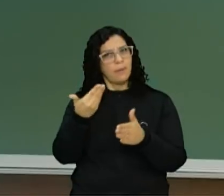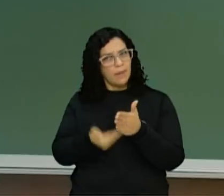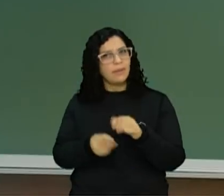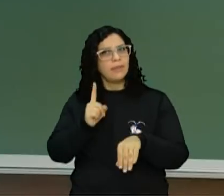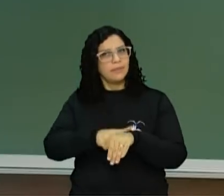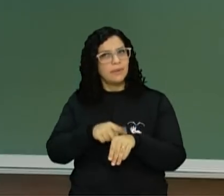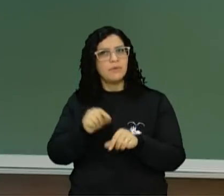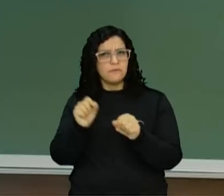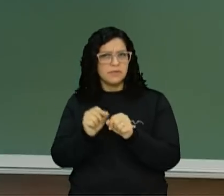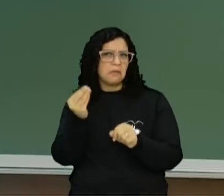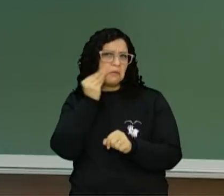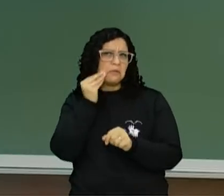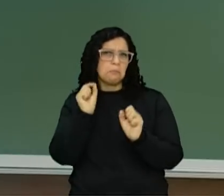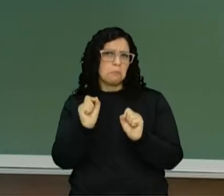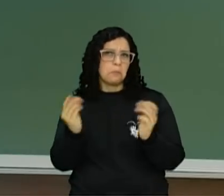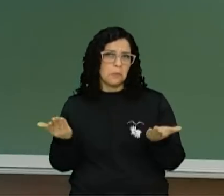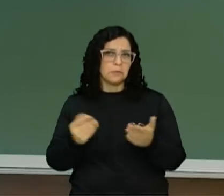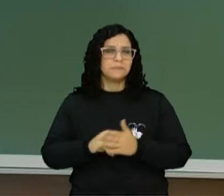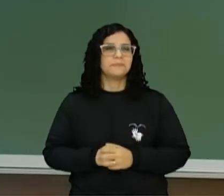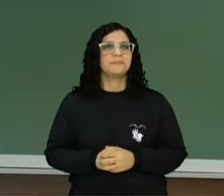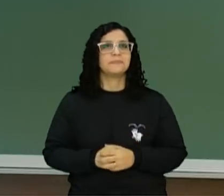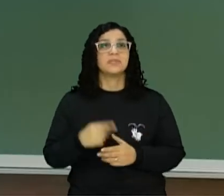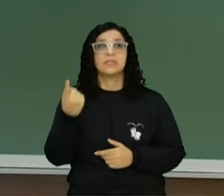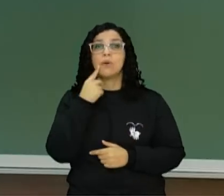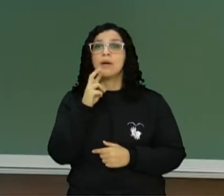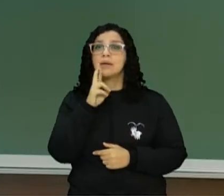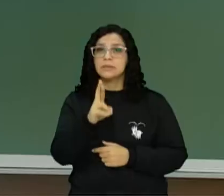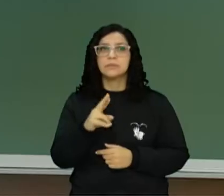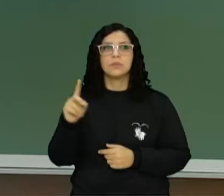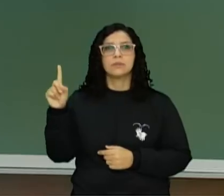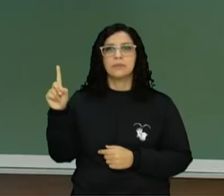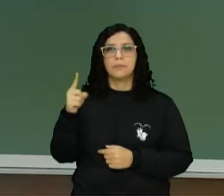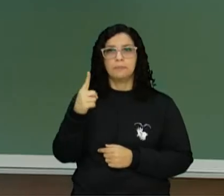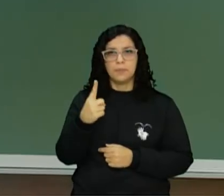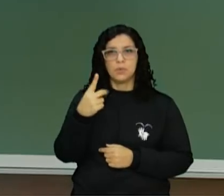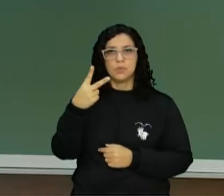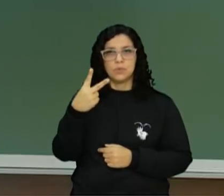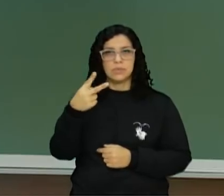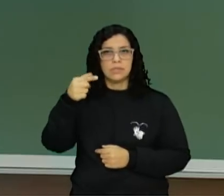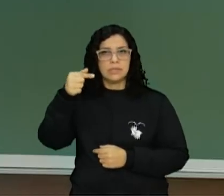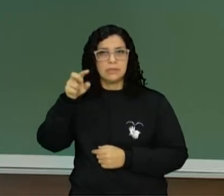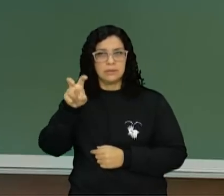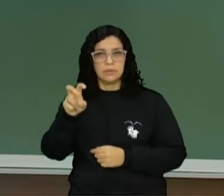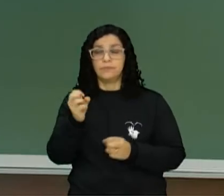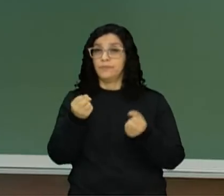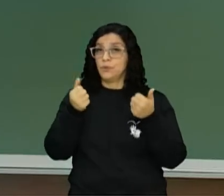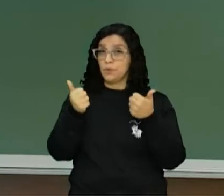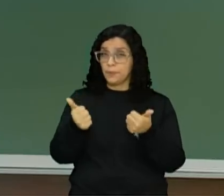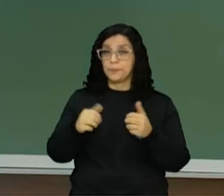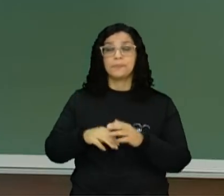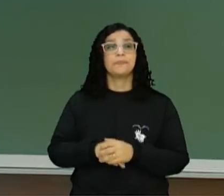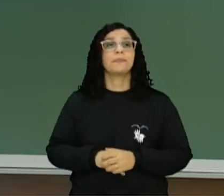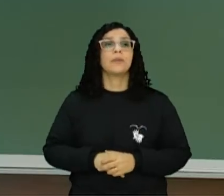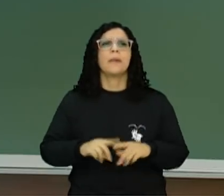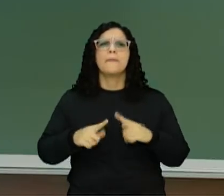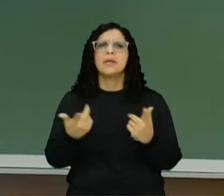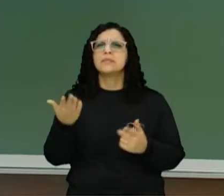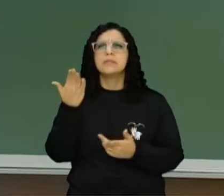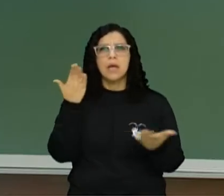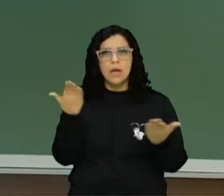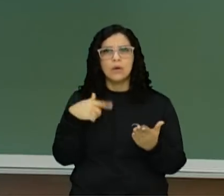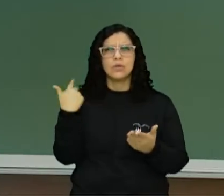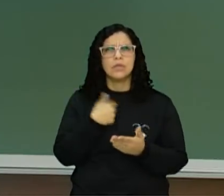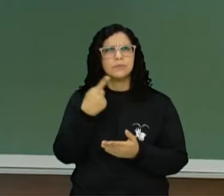tempão, mas pode fazer. Então, resposta, 1.275. Muito bem. Vamos ver